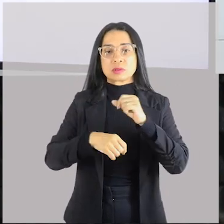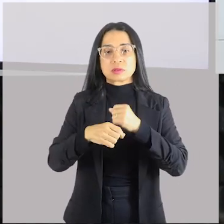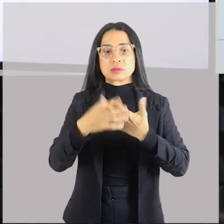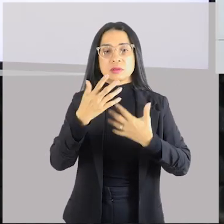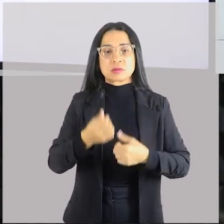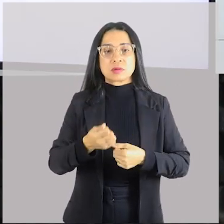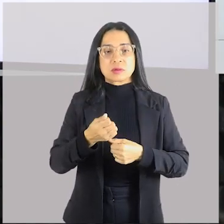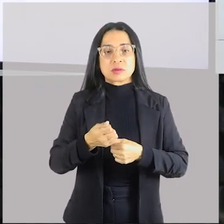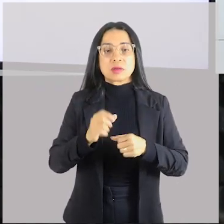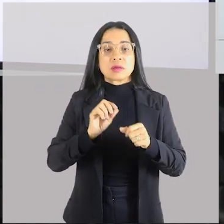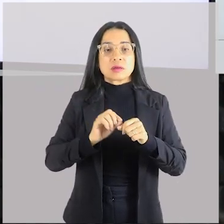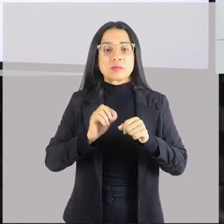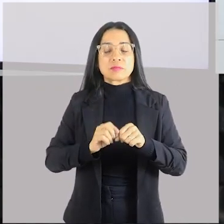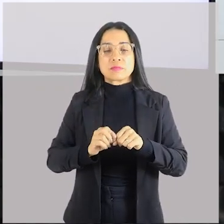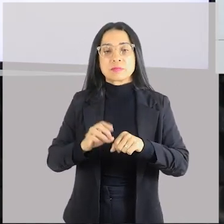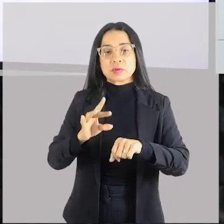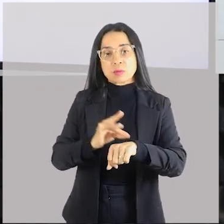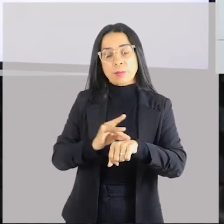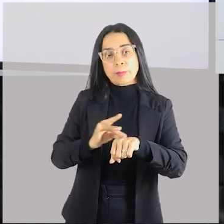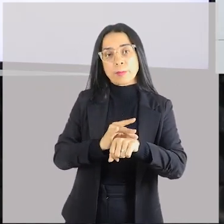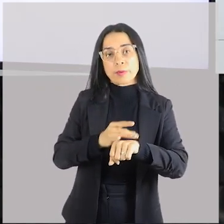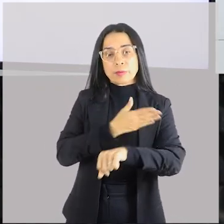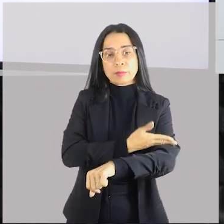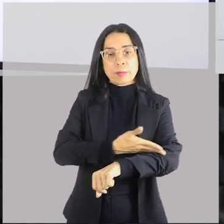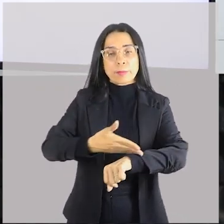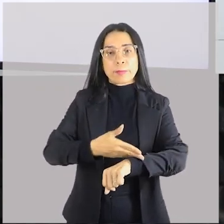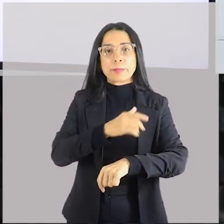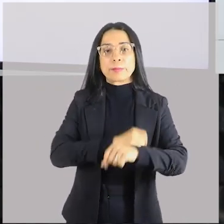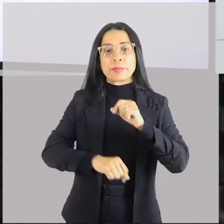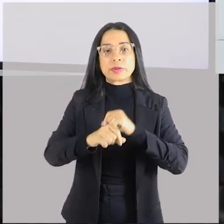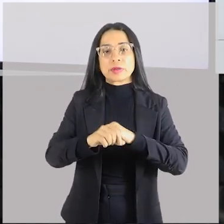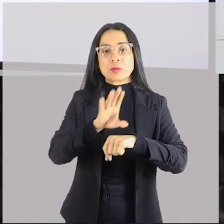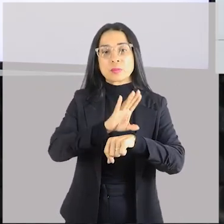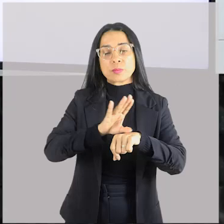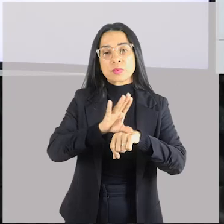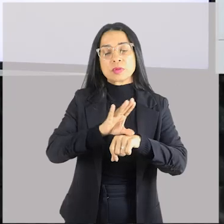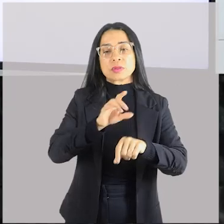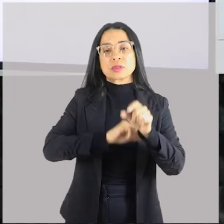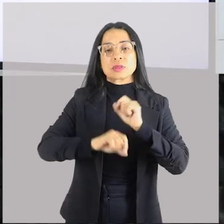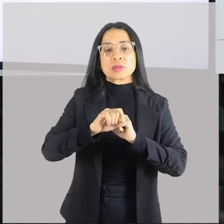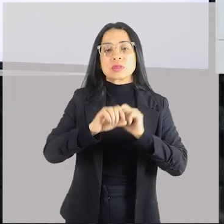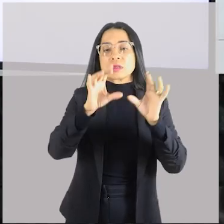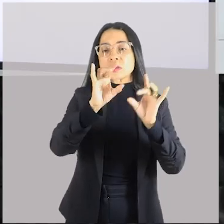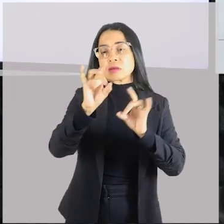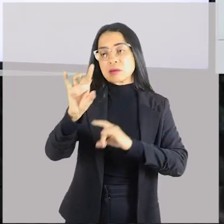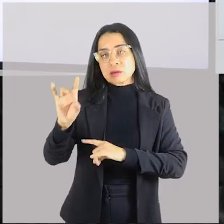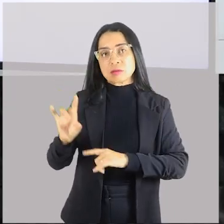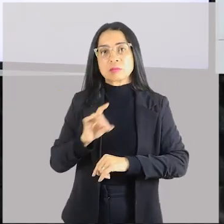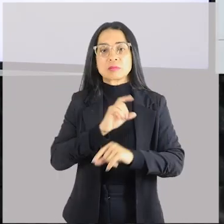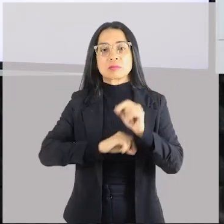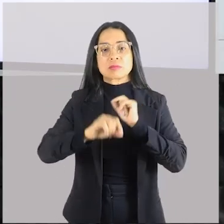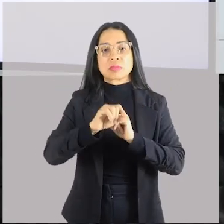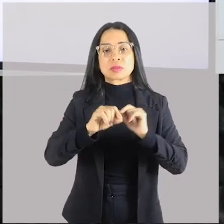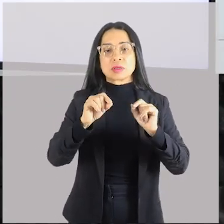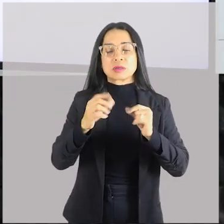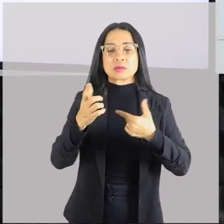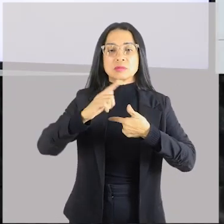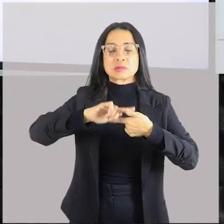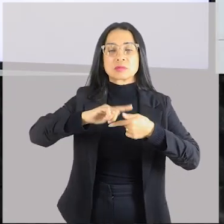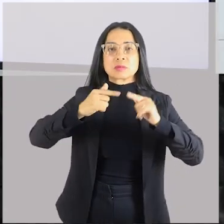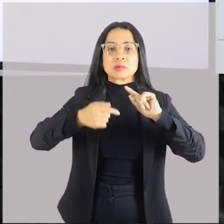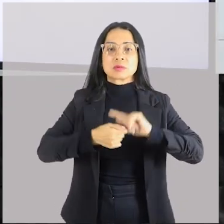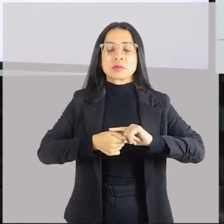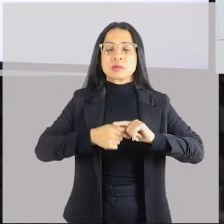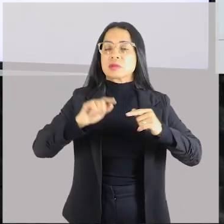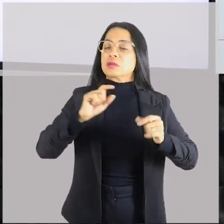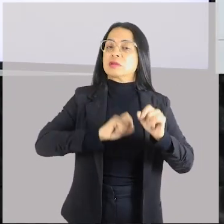em preto branco e cinza e cada pedaço fragmentado geometrizado do painel representa